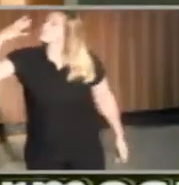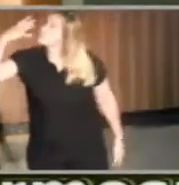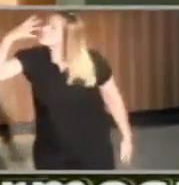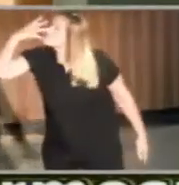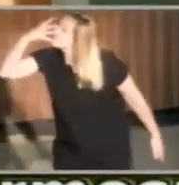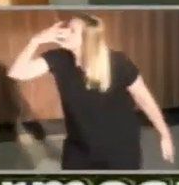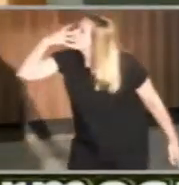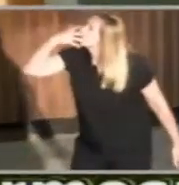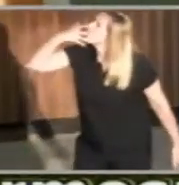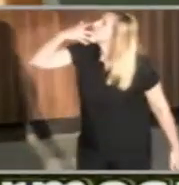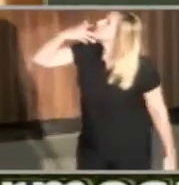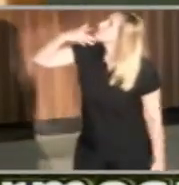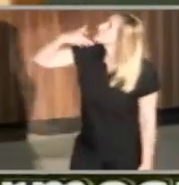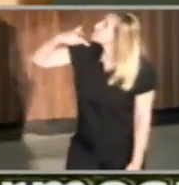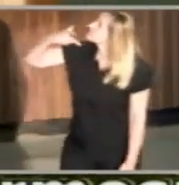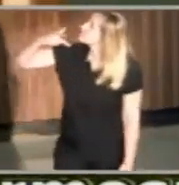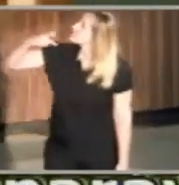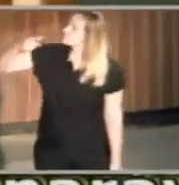formosura.